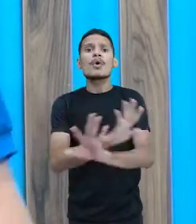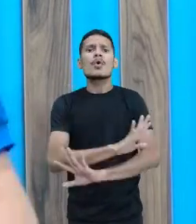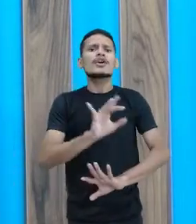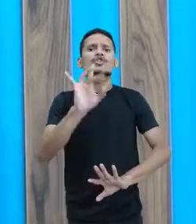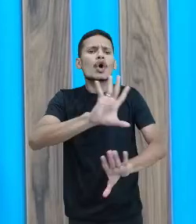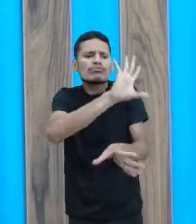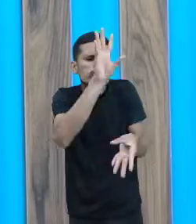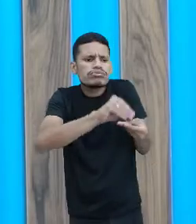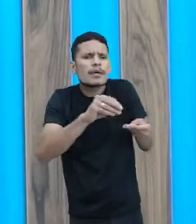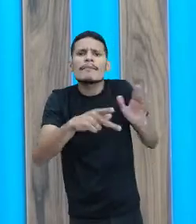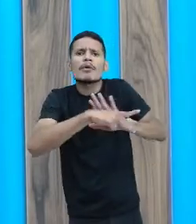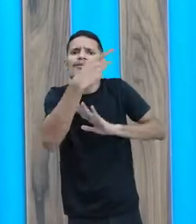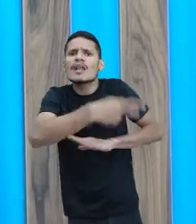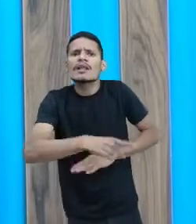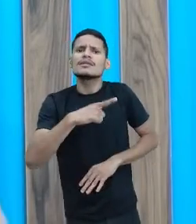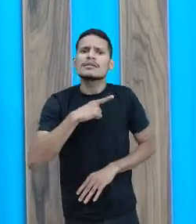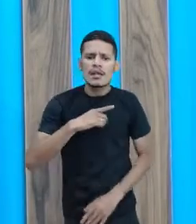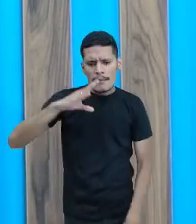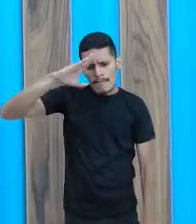né, generais,